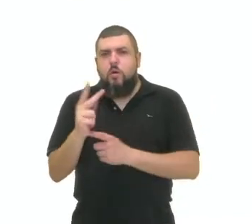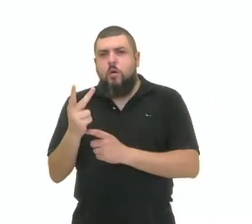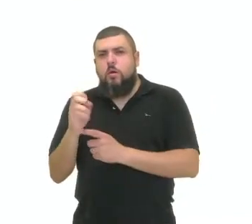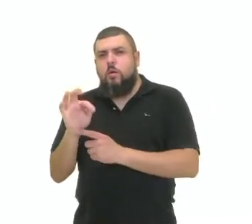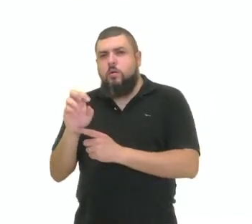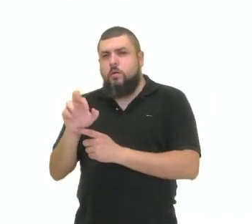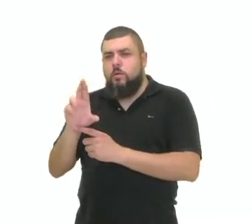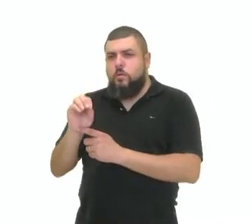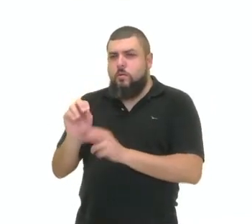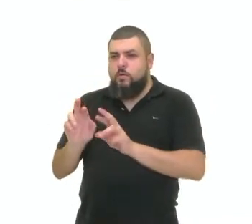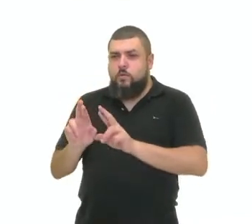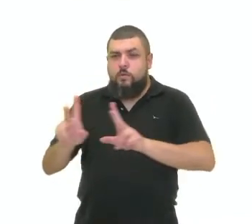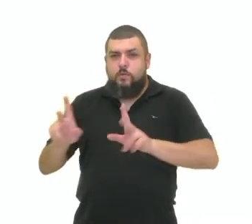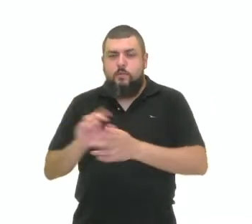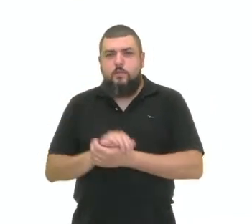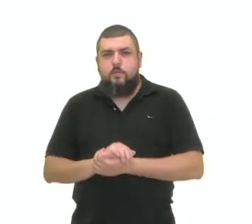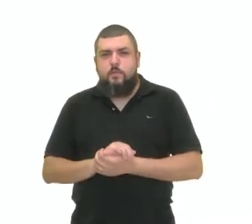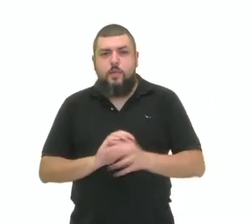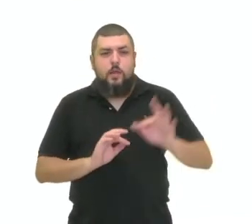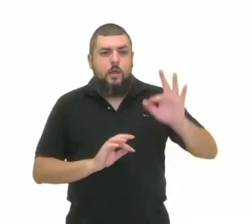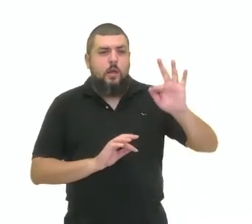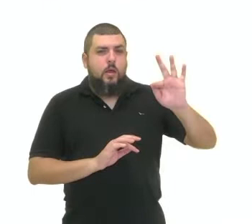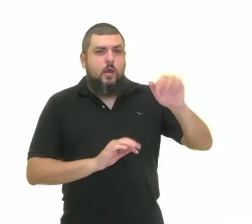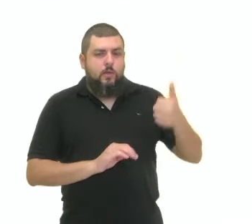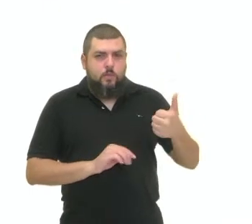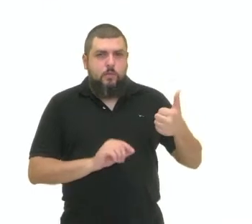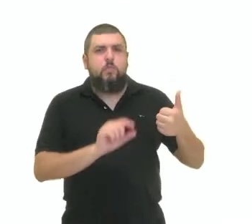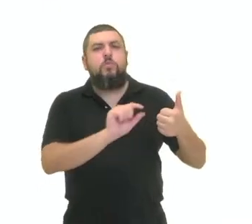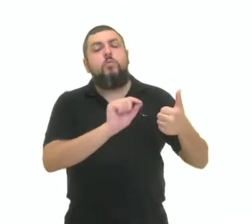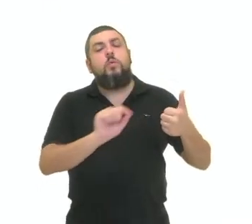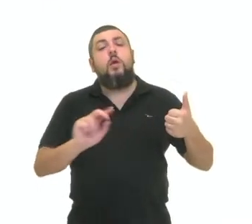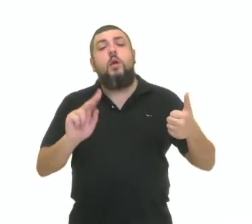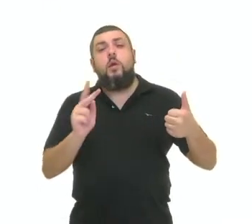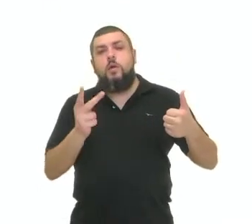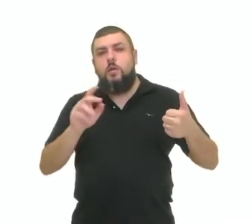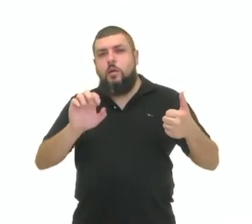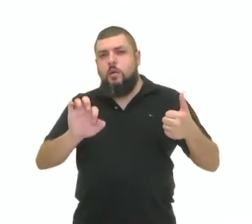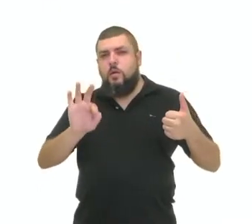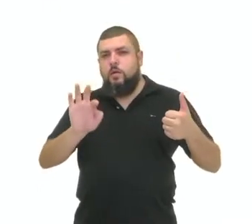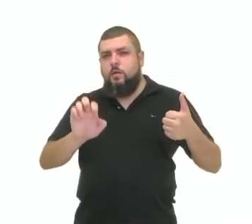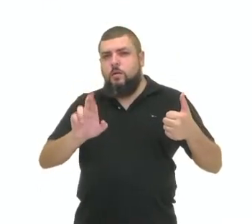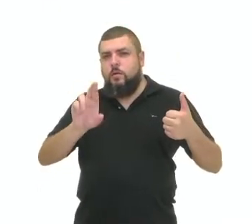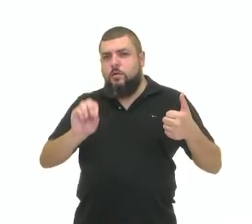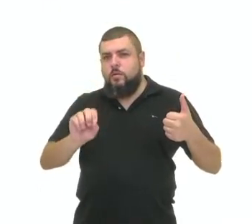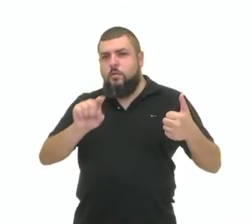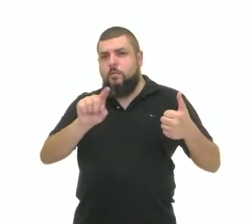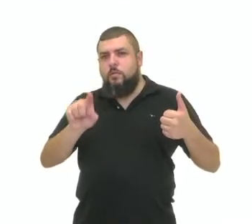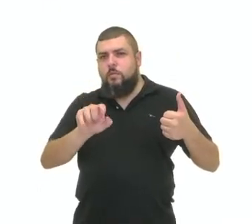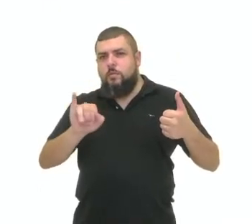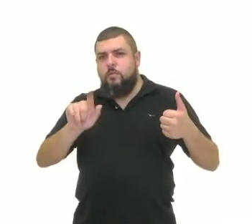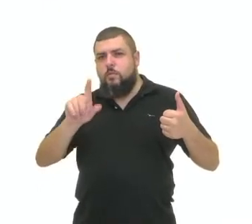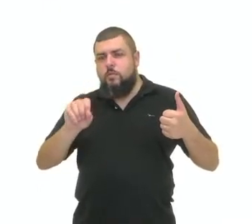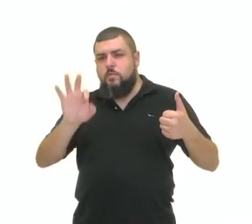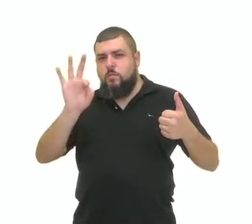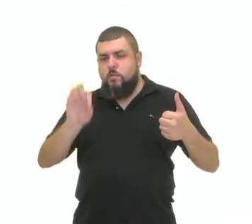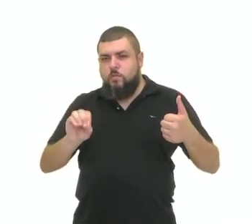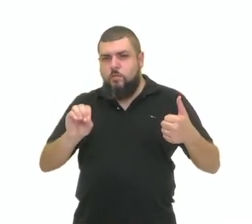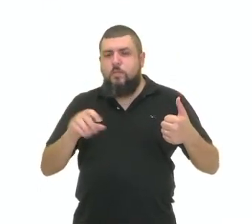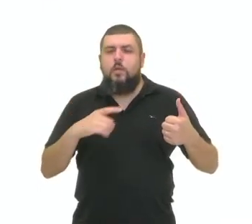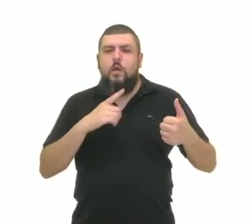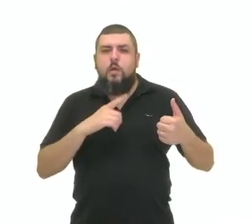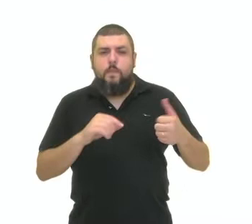indivíduos em F1 são heterozigotos, apresentando, portanto, um alelo responsável pela